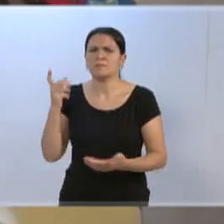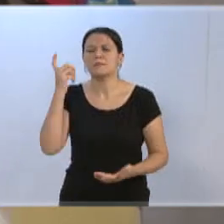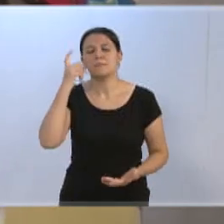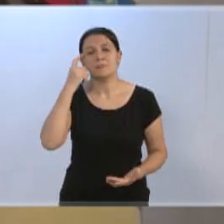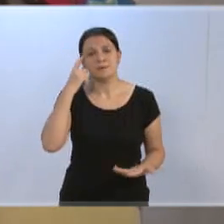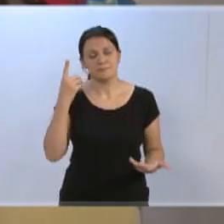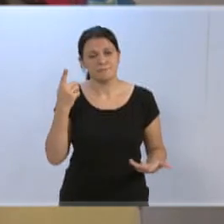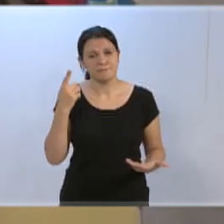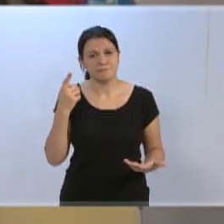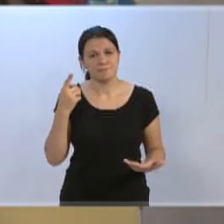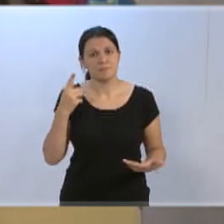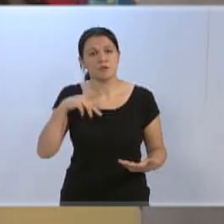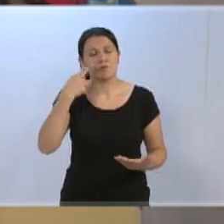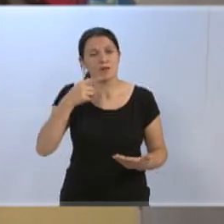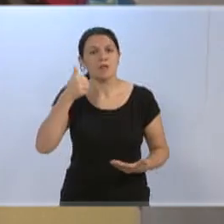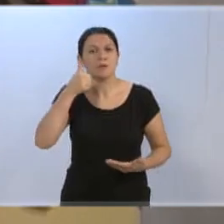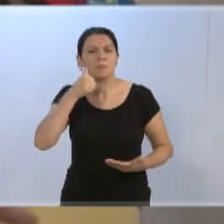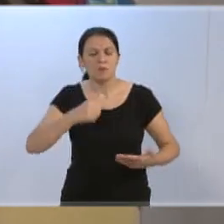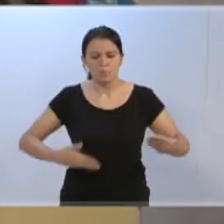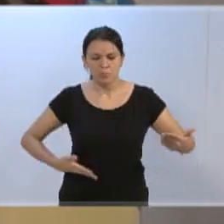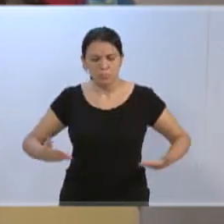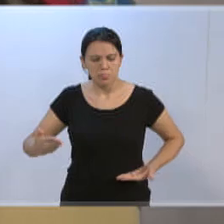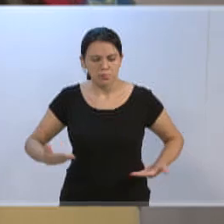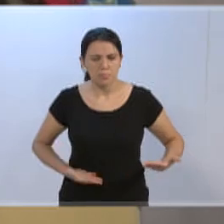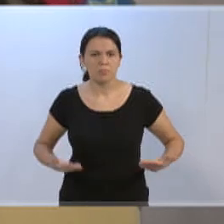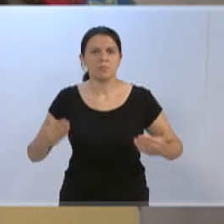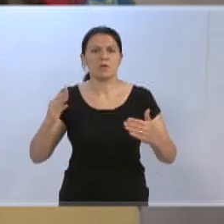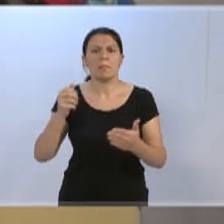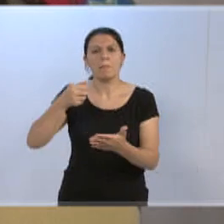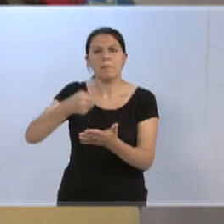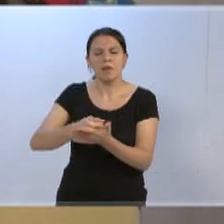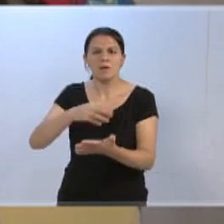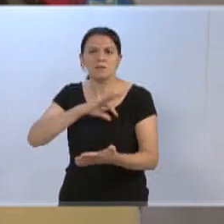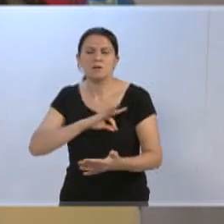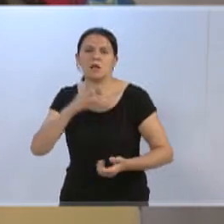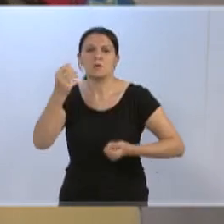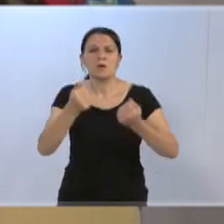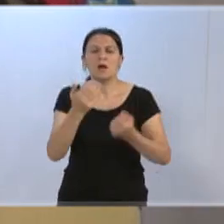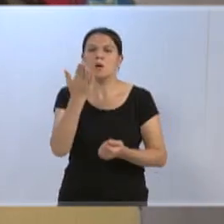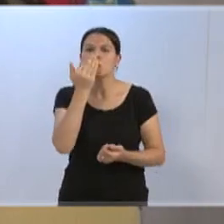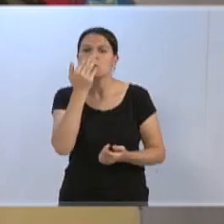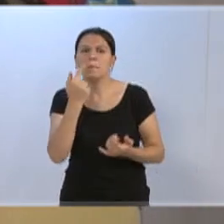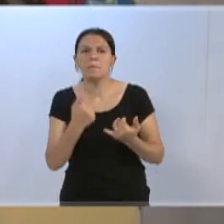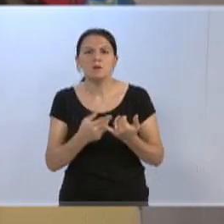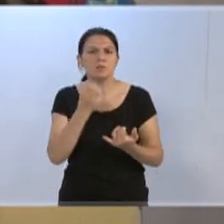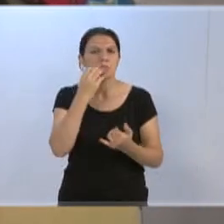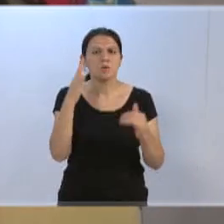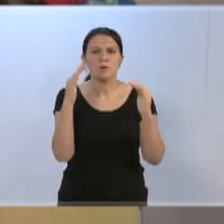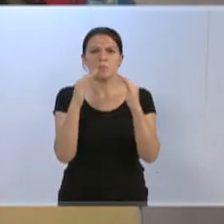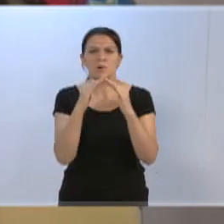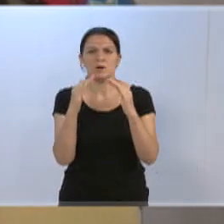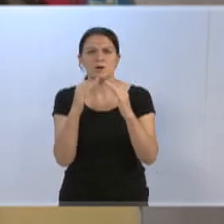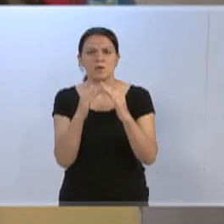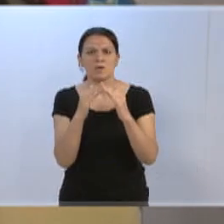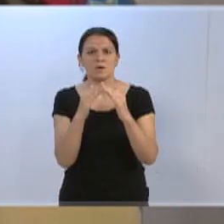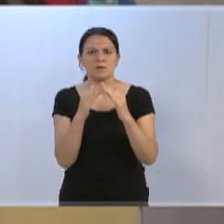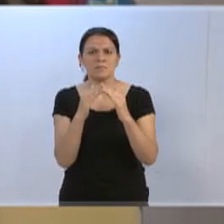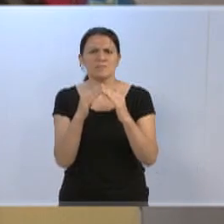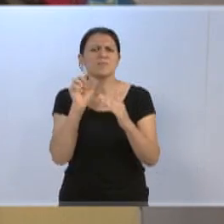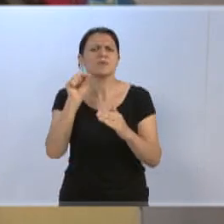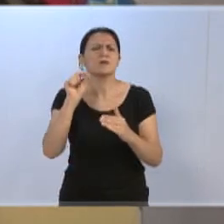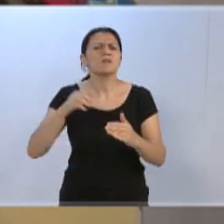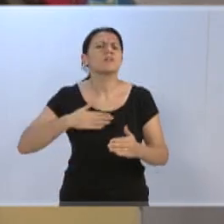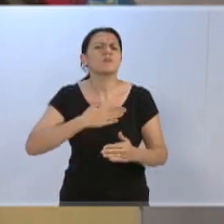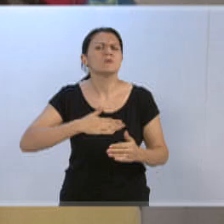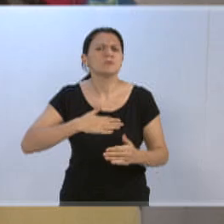relatei, doméstica, em casa, uma pensão, carro, comida, uma boa casa. Quem gostaria de apanhar